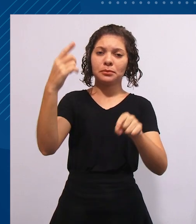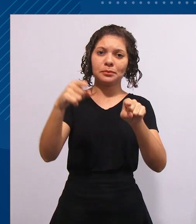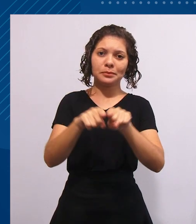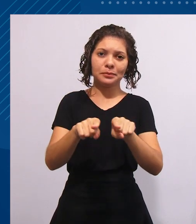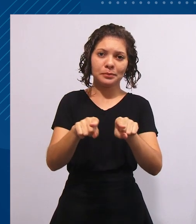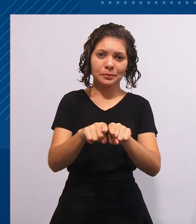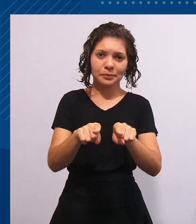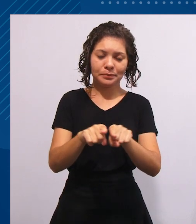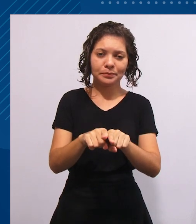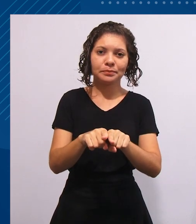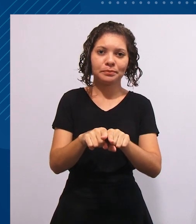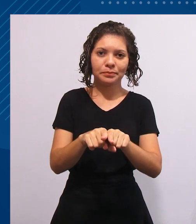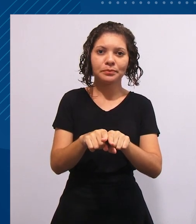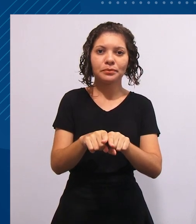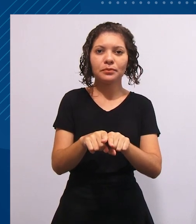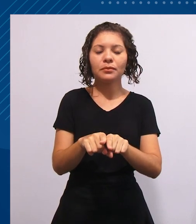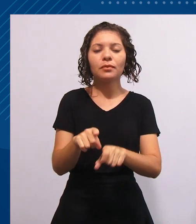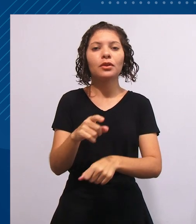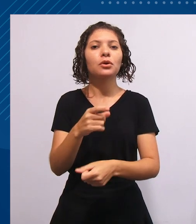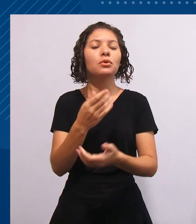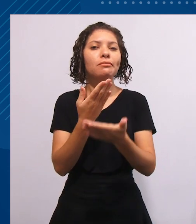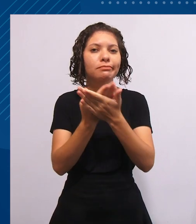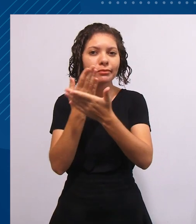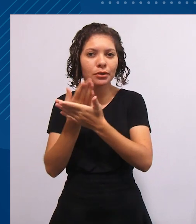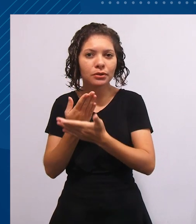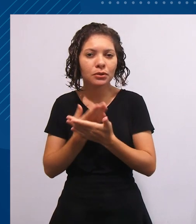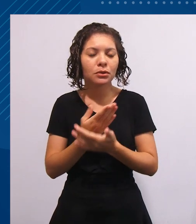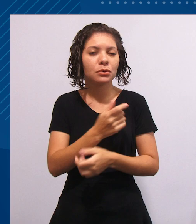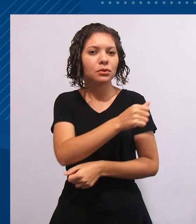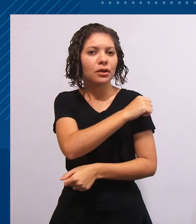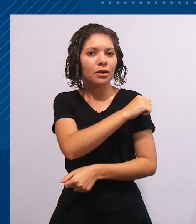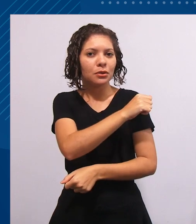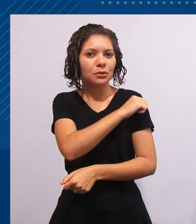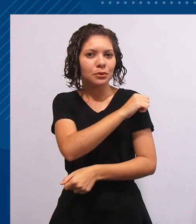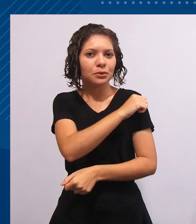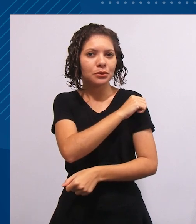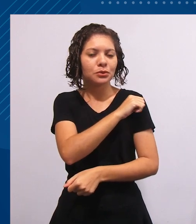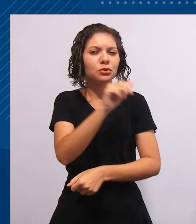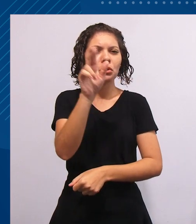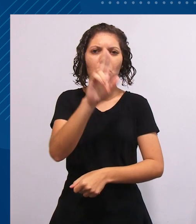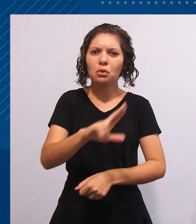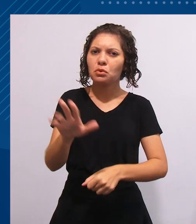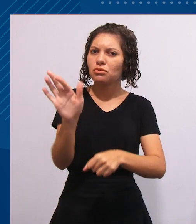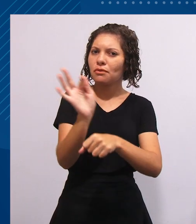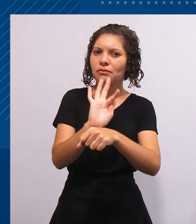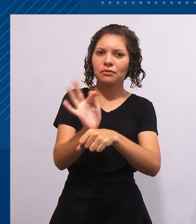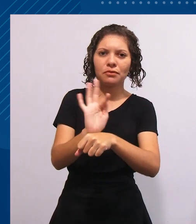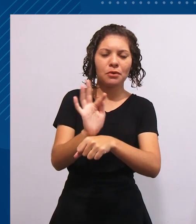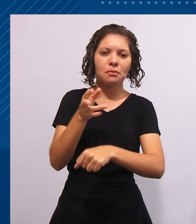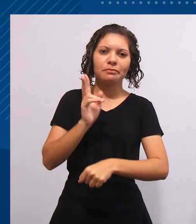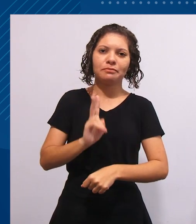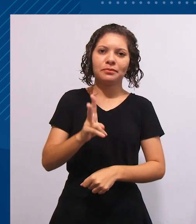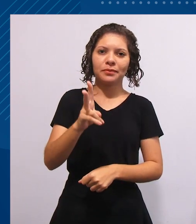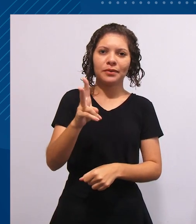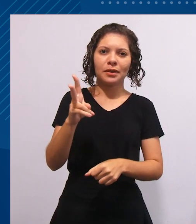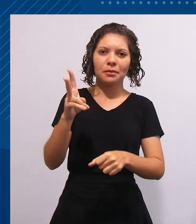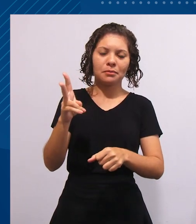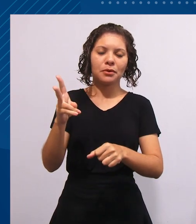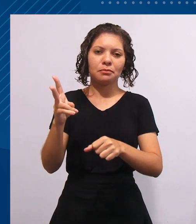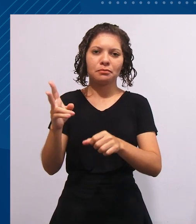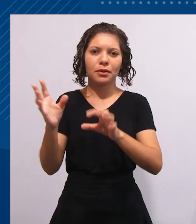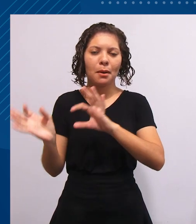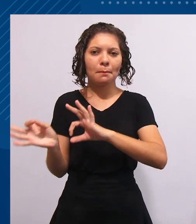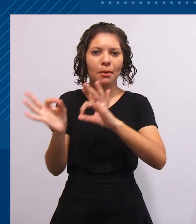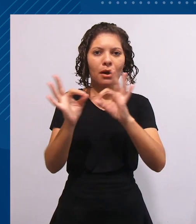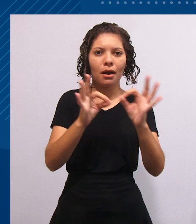eles consomem muito essa produção de massa digamos assim está presente aí nas plataformas de streaming enfim só que a gente tá